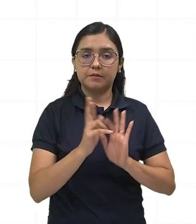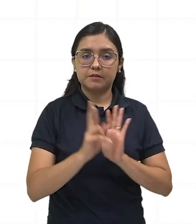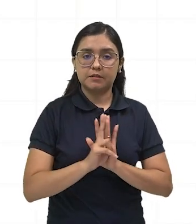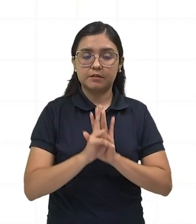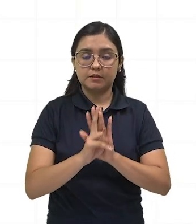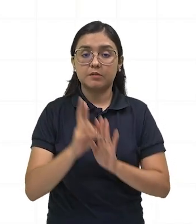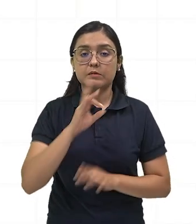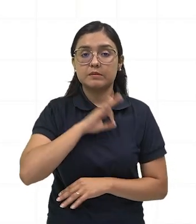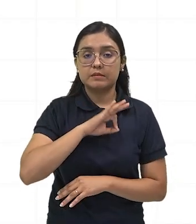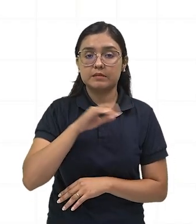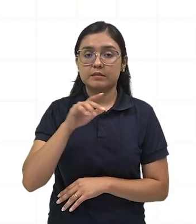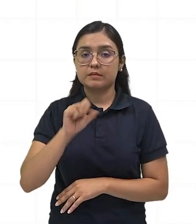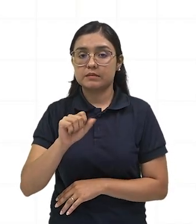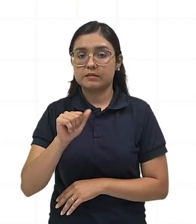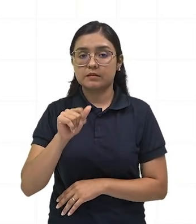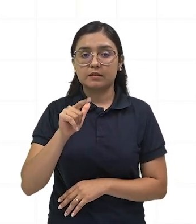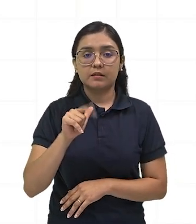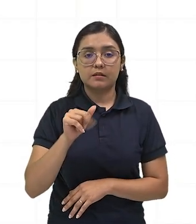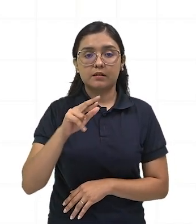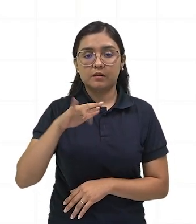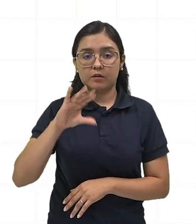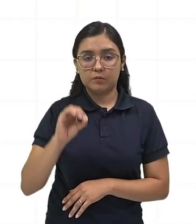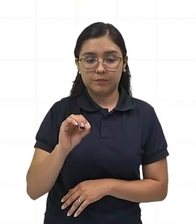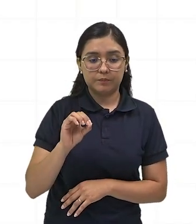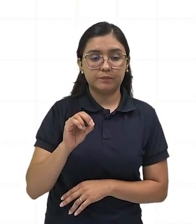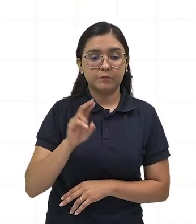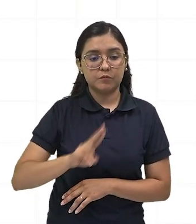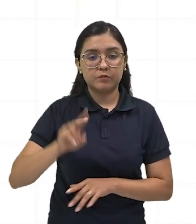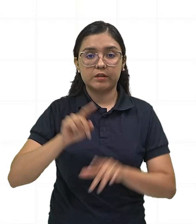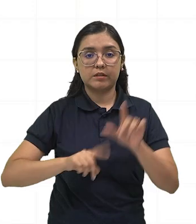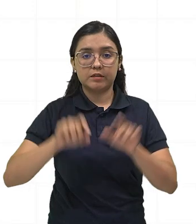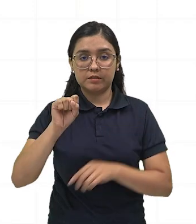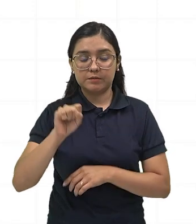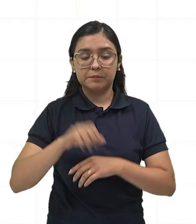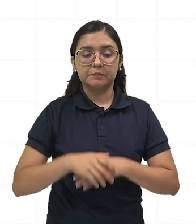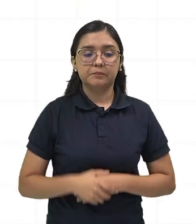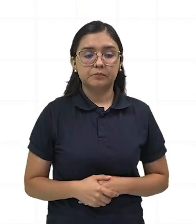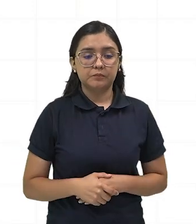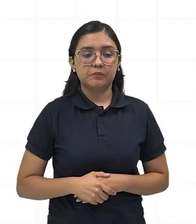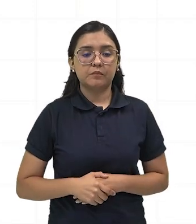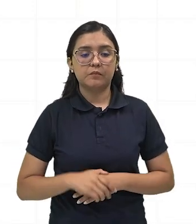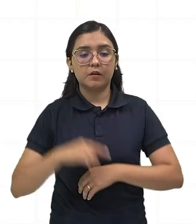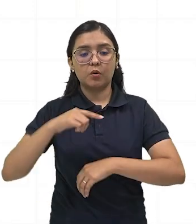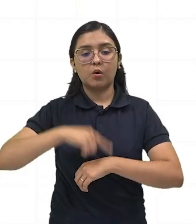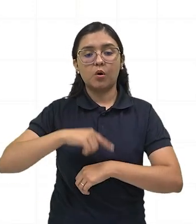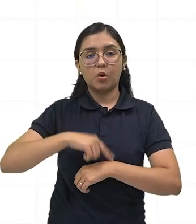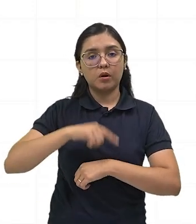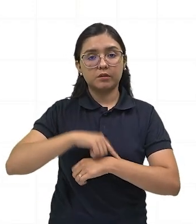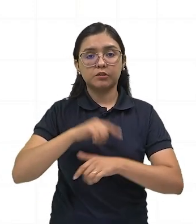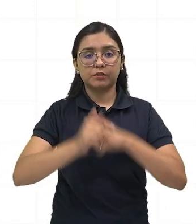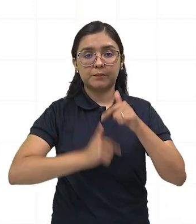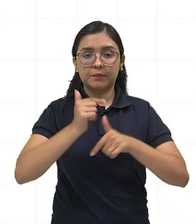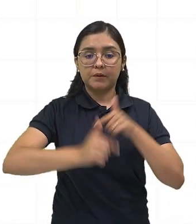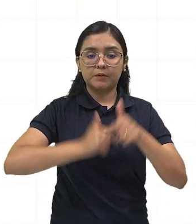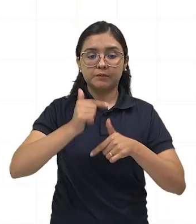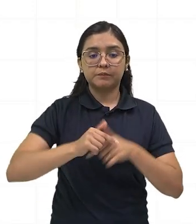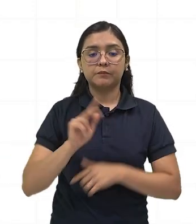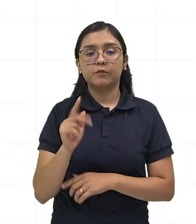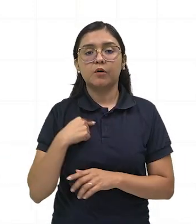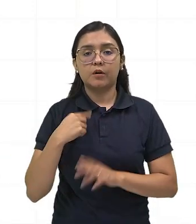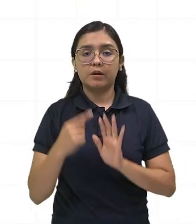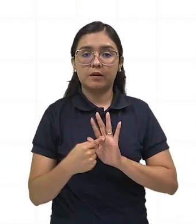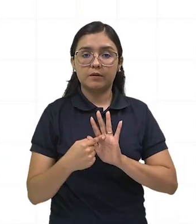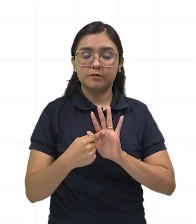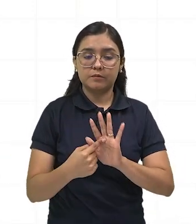né, representando o salário, é a letra S. O número de horas trabalhadas por H.